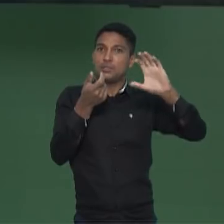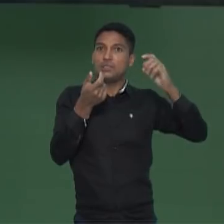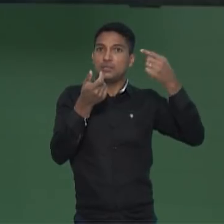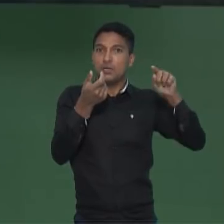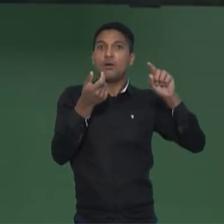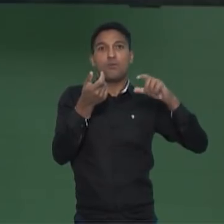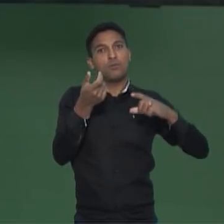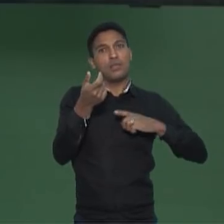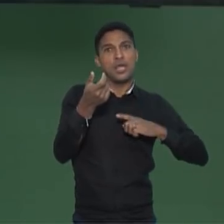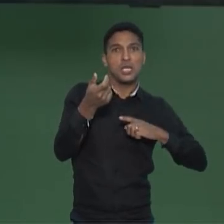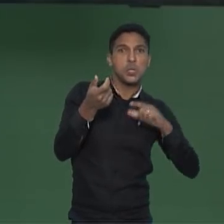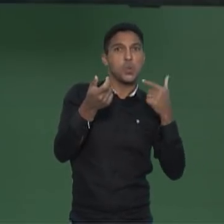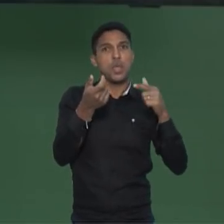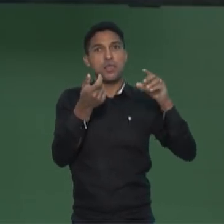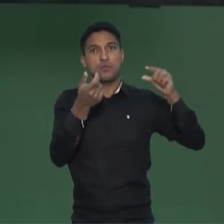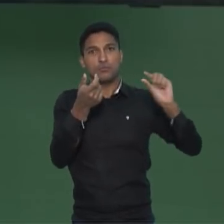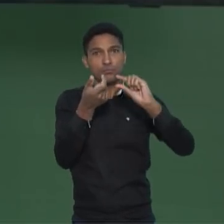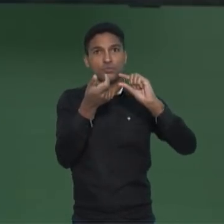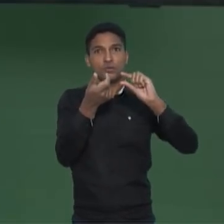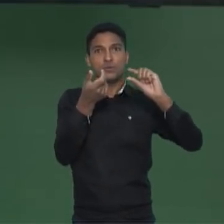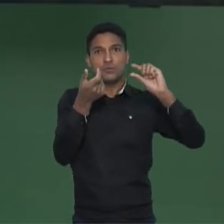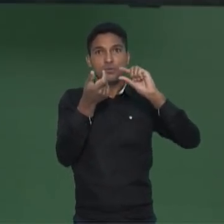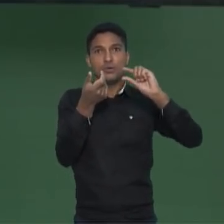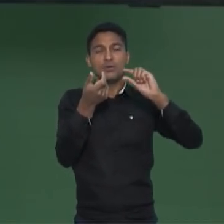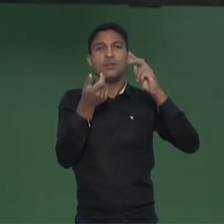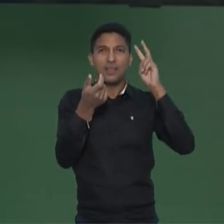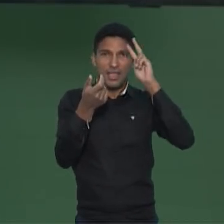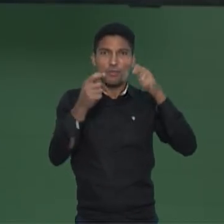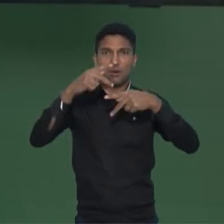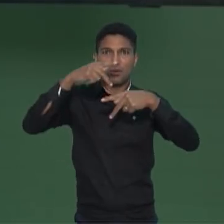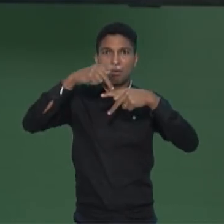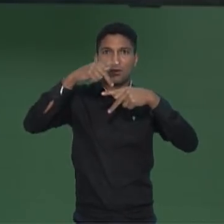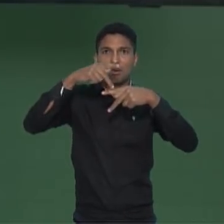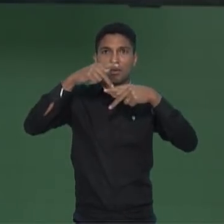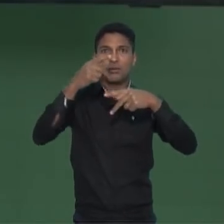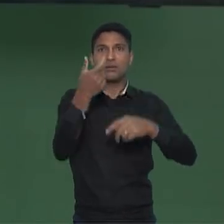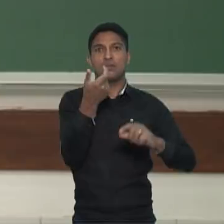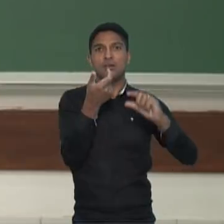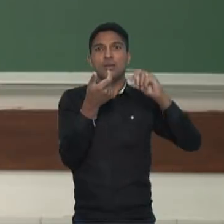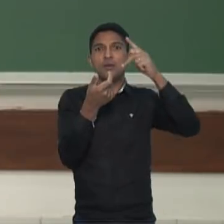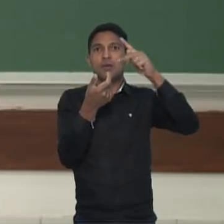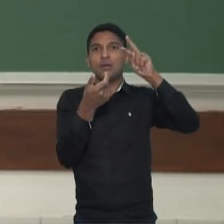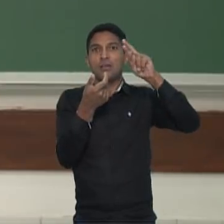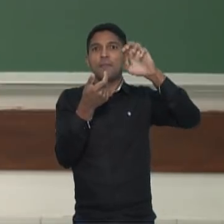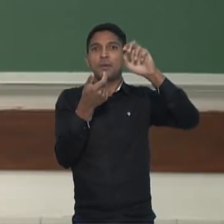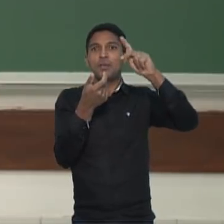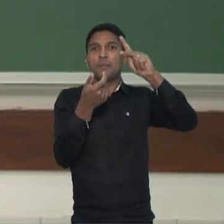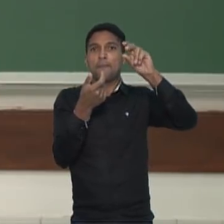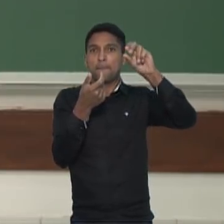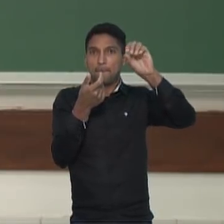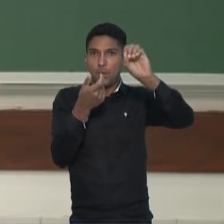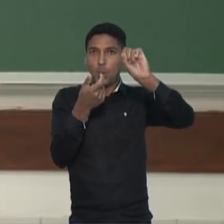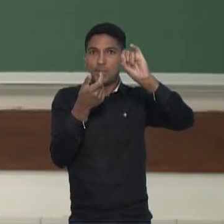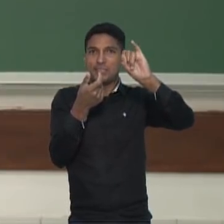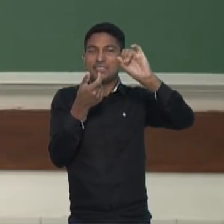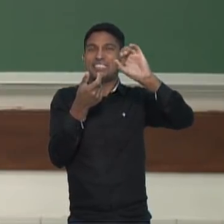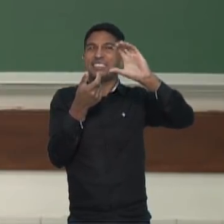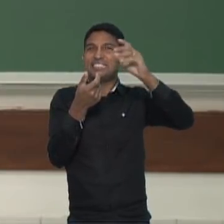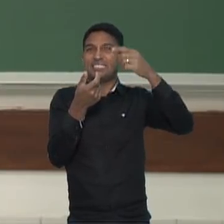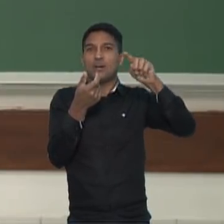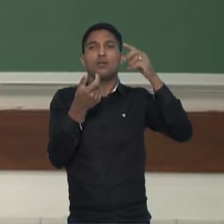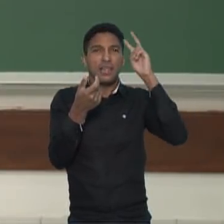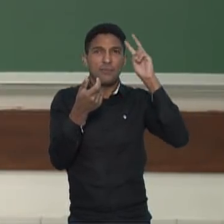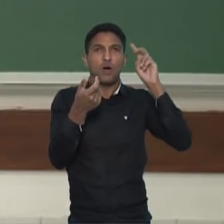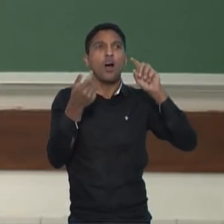ou não de preposições. Você se lembra das preposições? Aproveite esse slide e